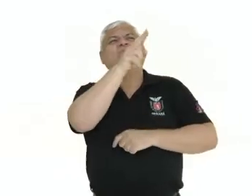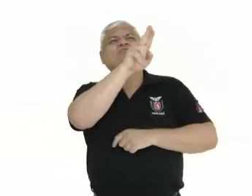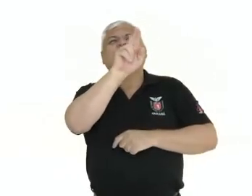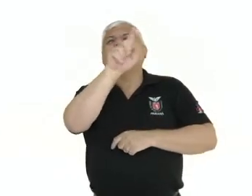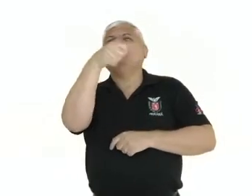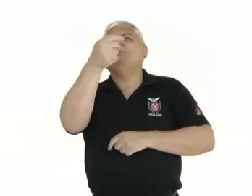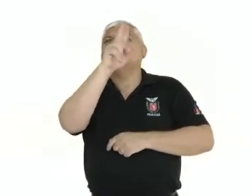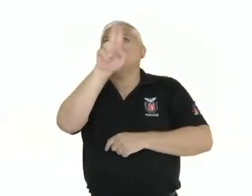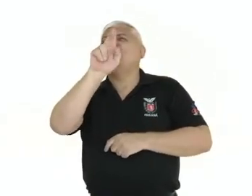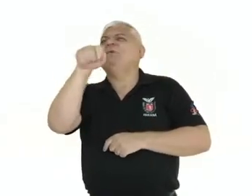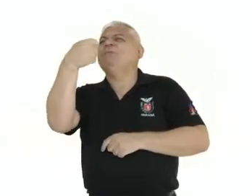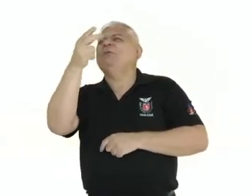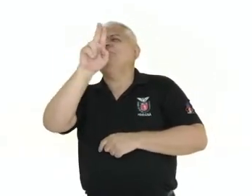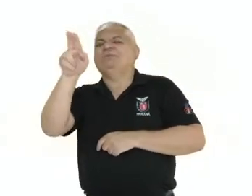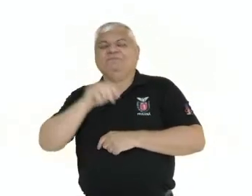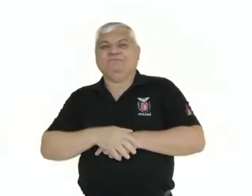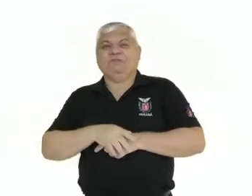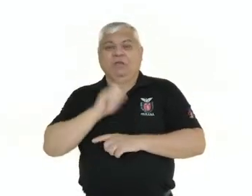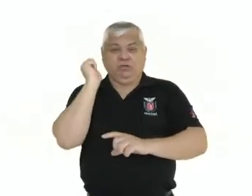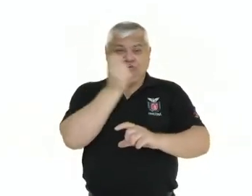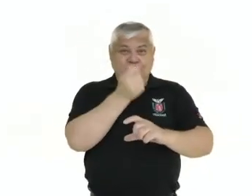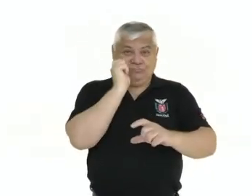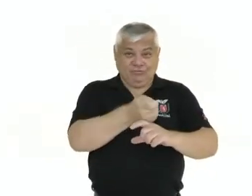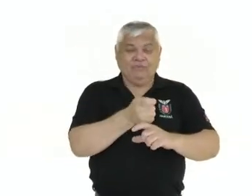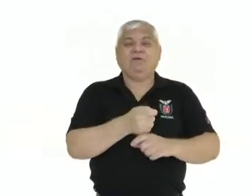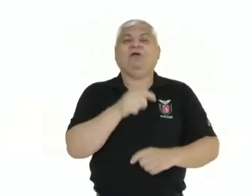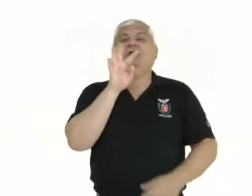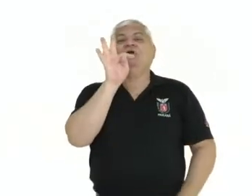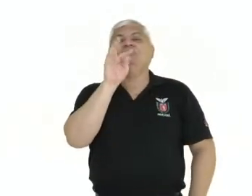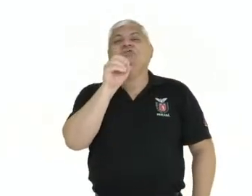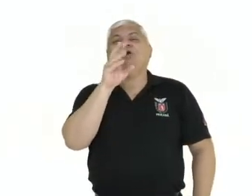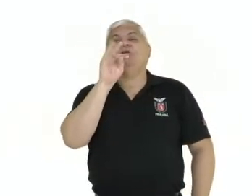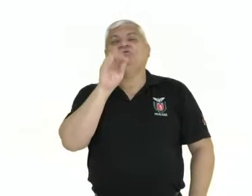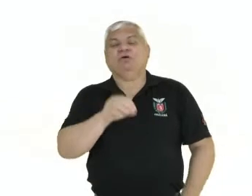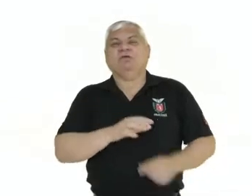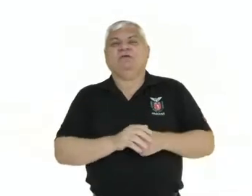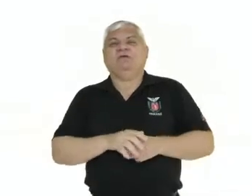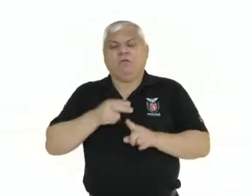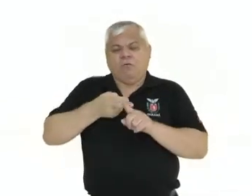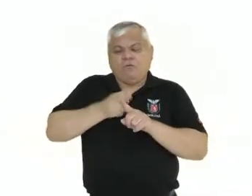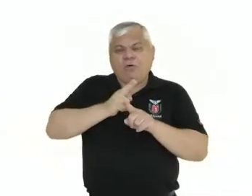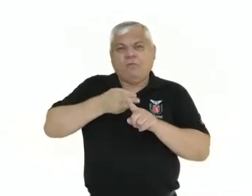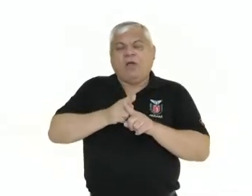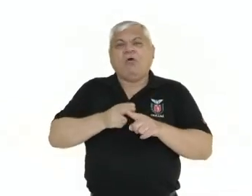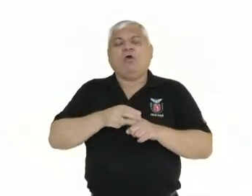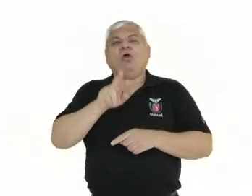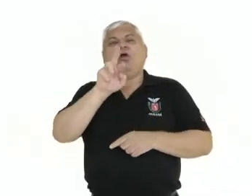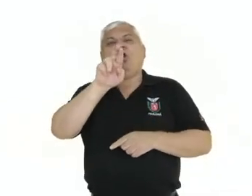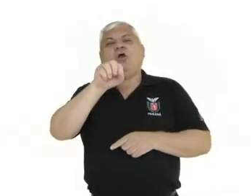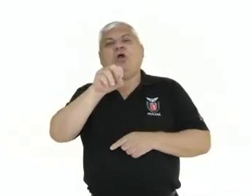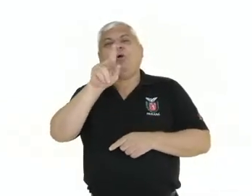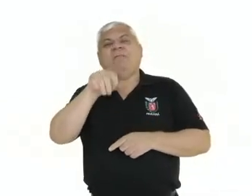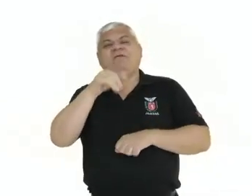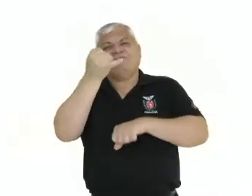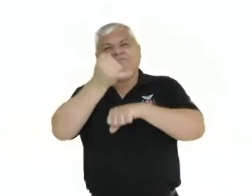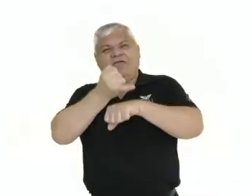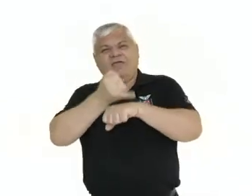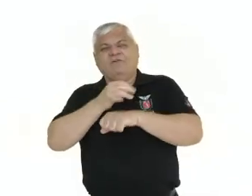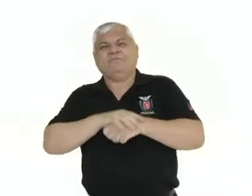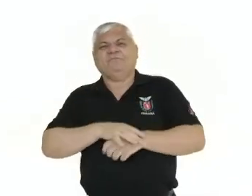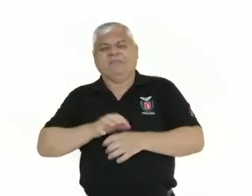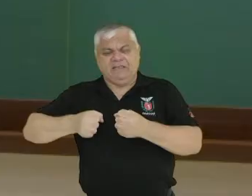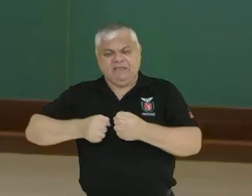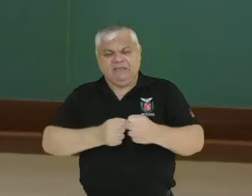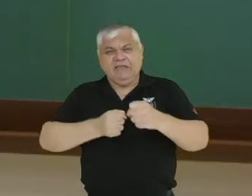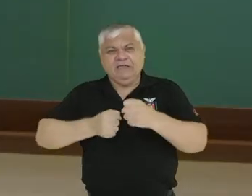O martelo chamava-se toque-toque, o formão rompe-ferro, o serrote vai e vem. E